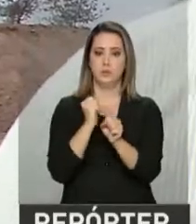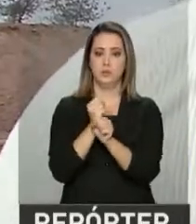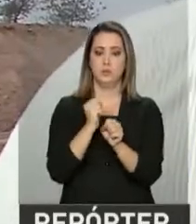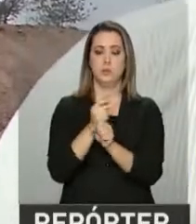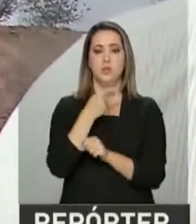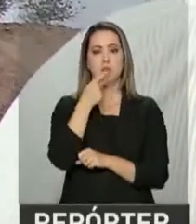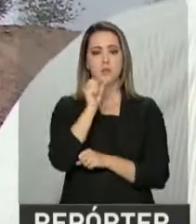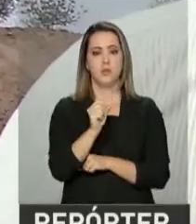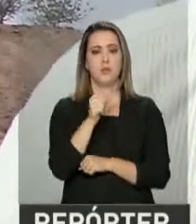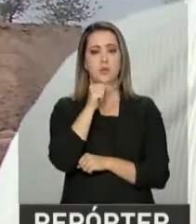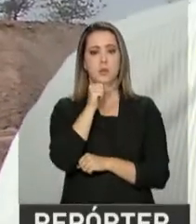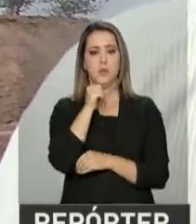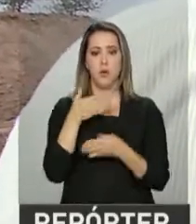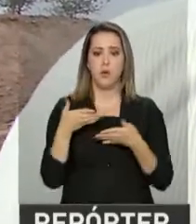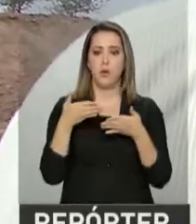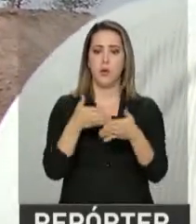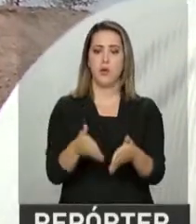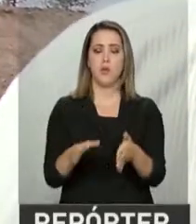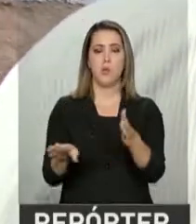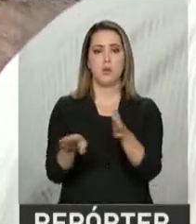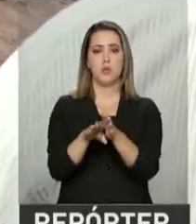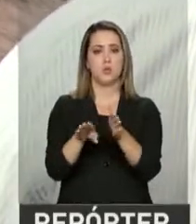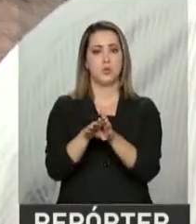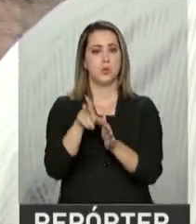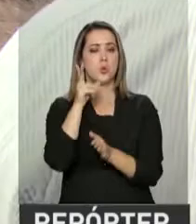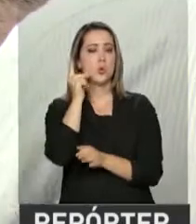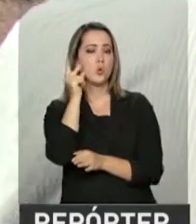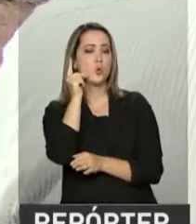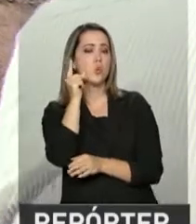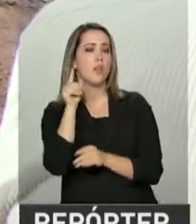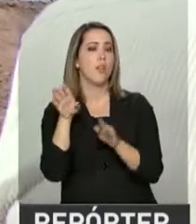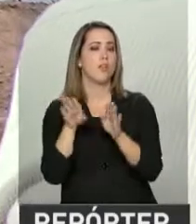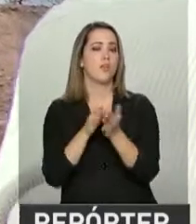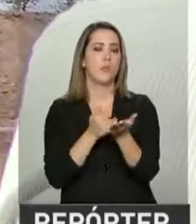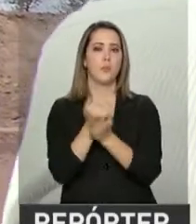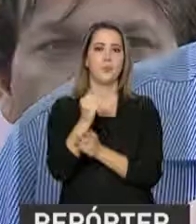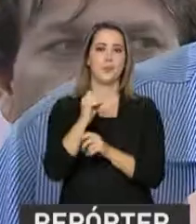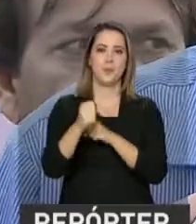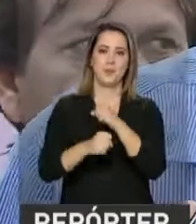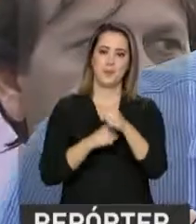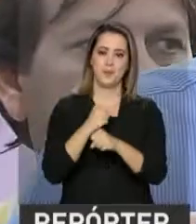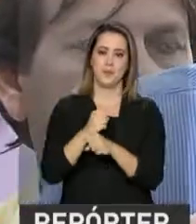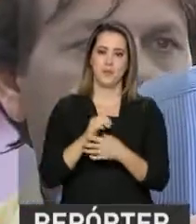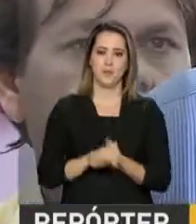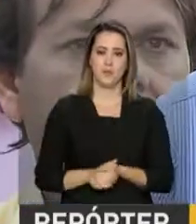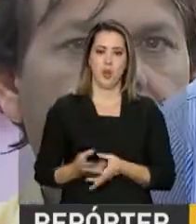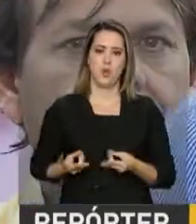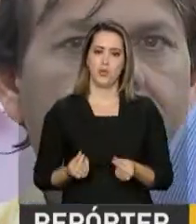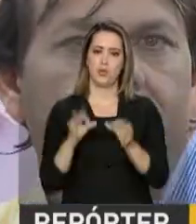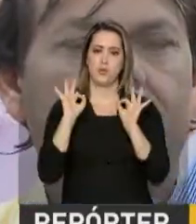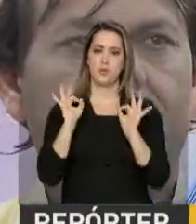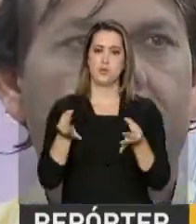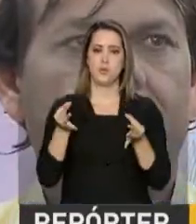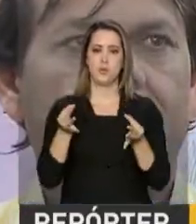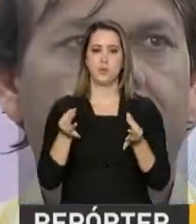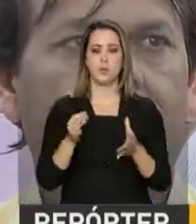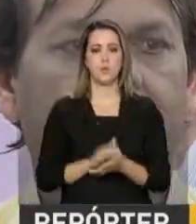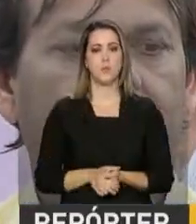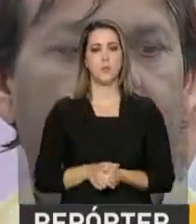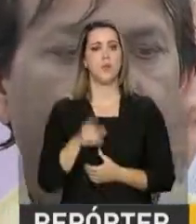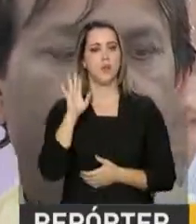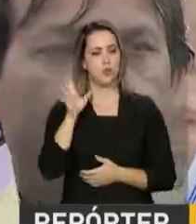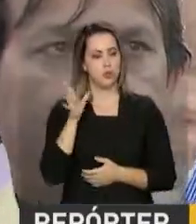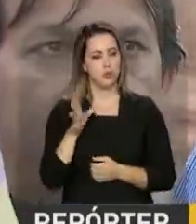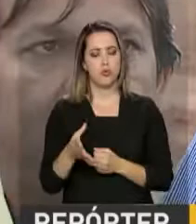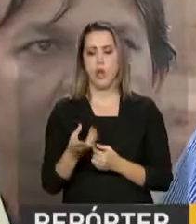afirmou que a água deve chegar ao reservatório cearense de Jati até o início do ano que vem. Recursos garantidos,